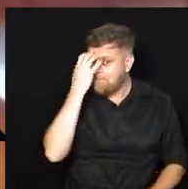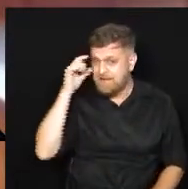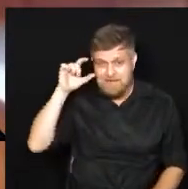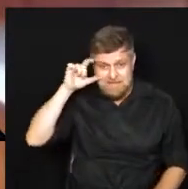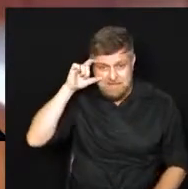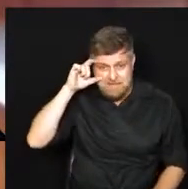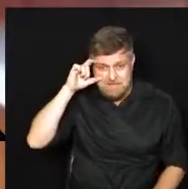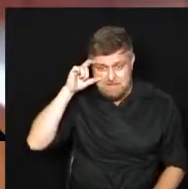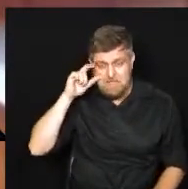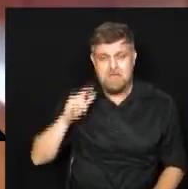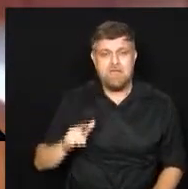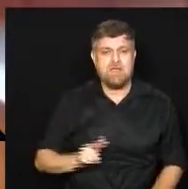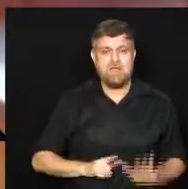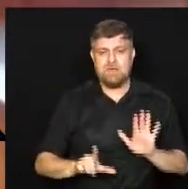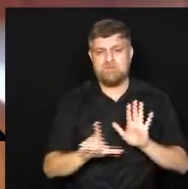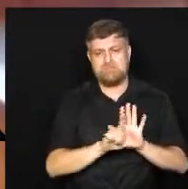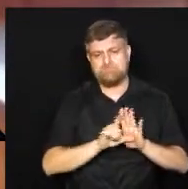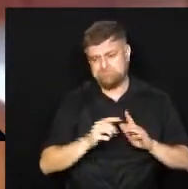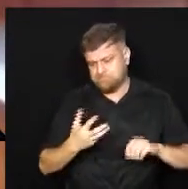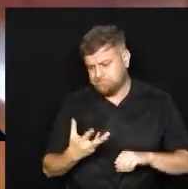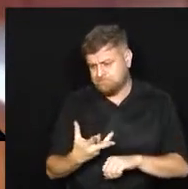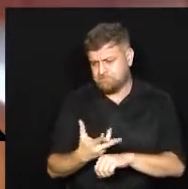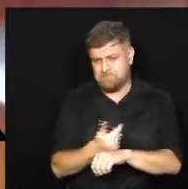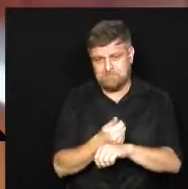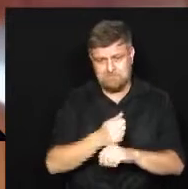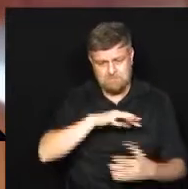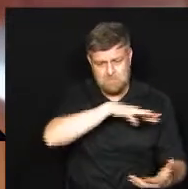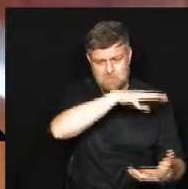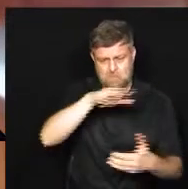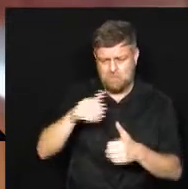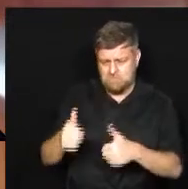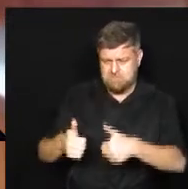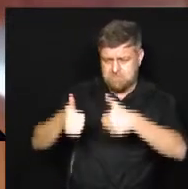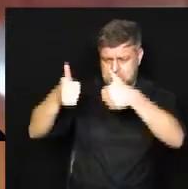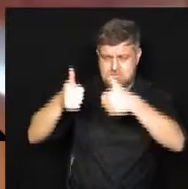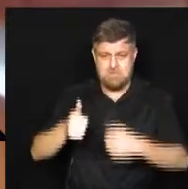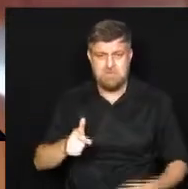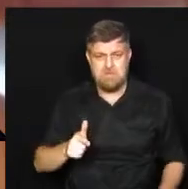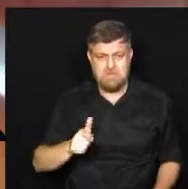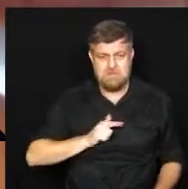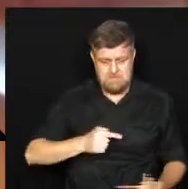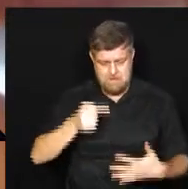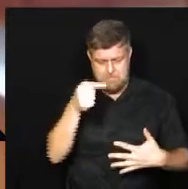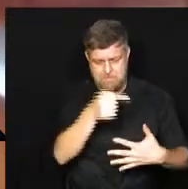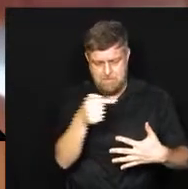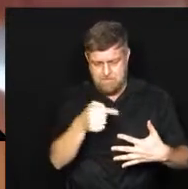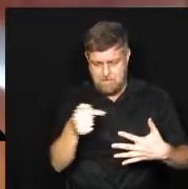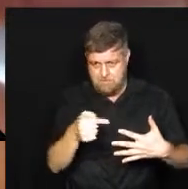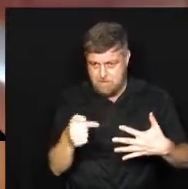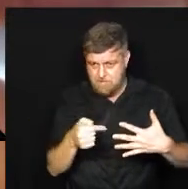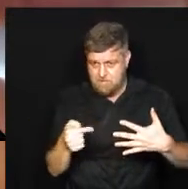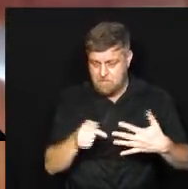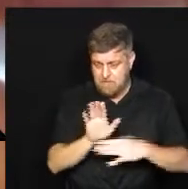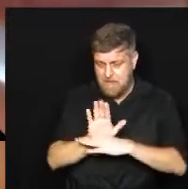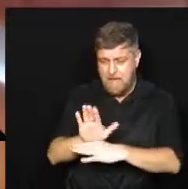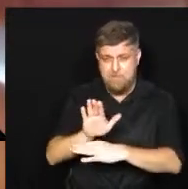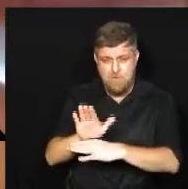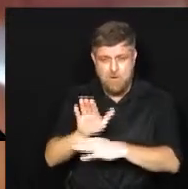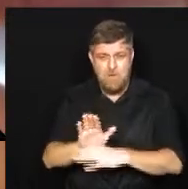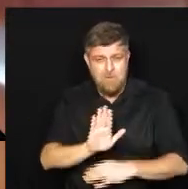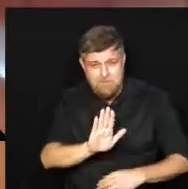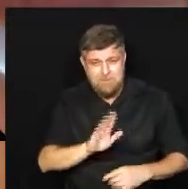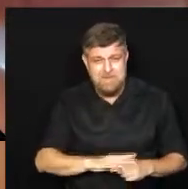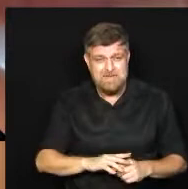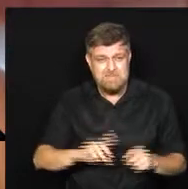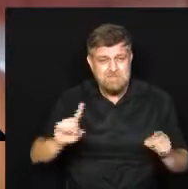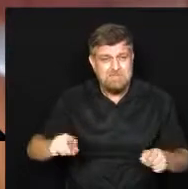do mundo e não é à toa, é uma lei muito importante, que prevê uma série de serviços, mas que o grande